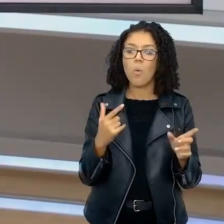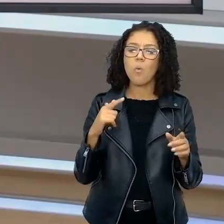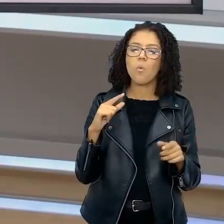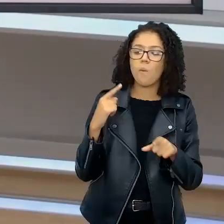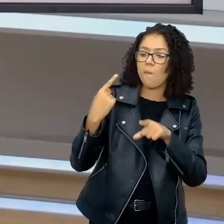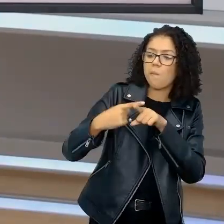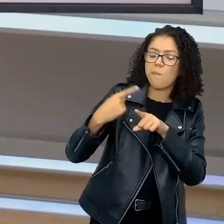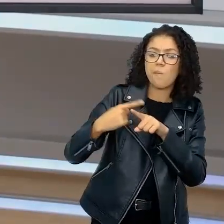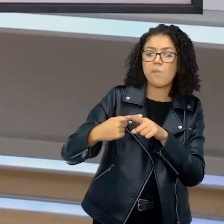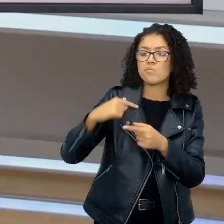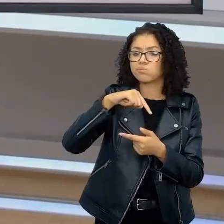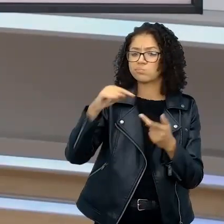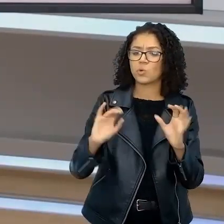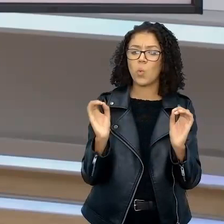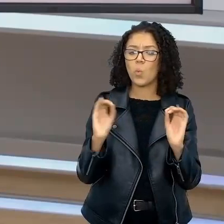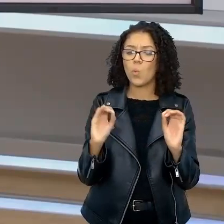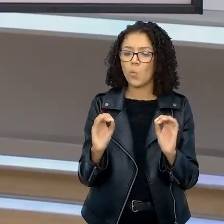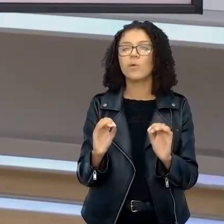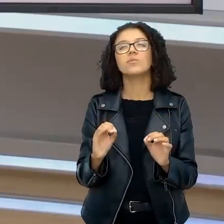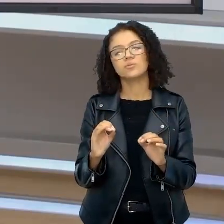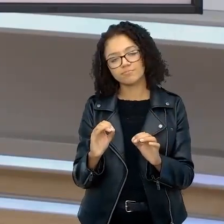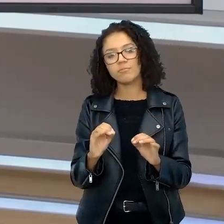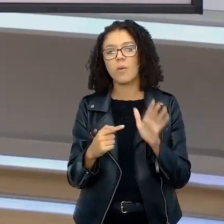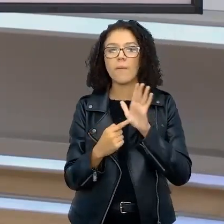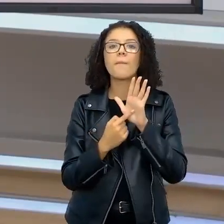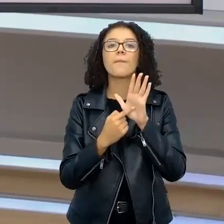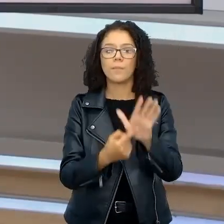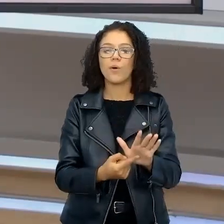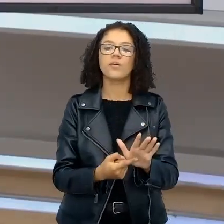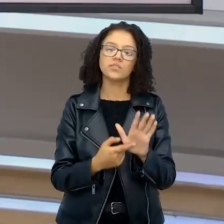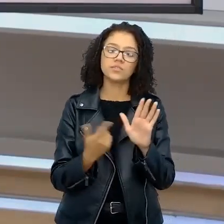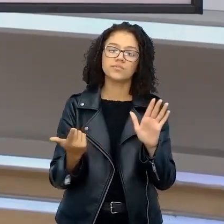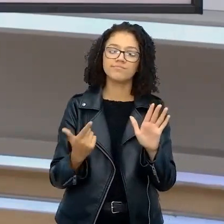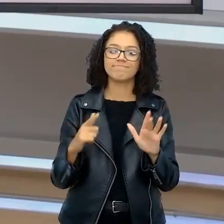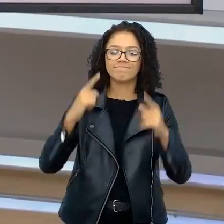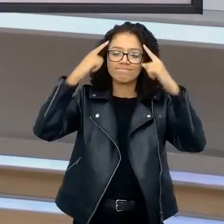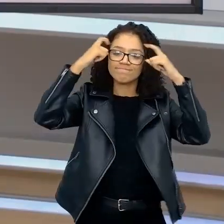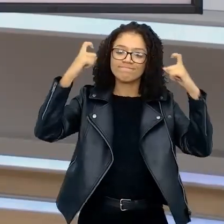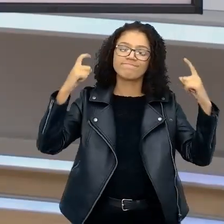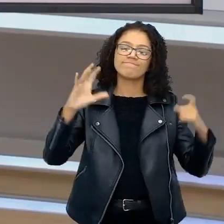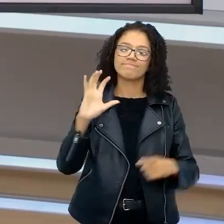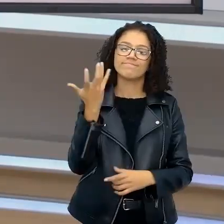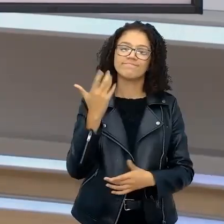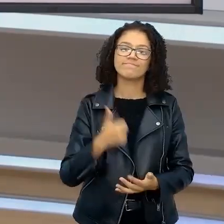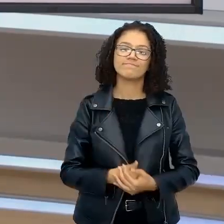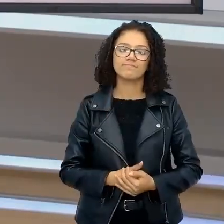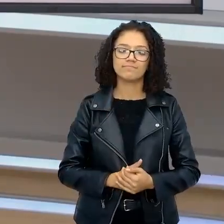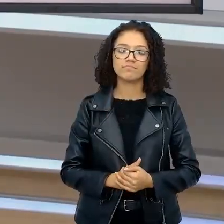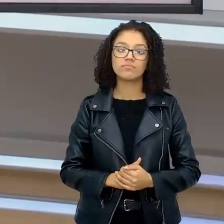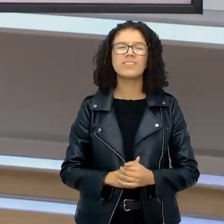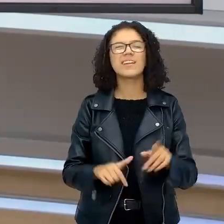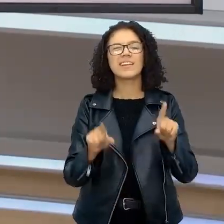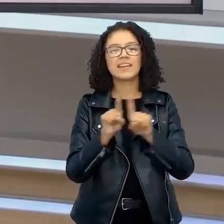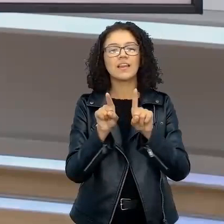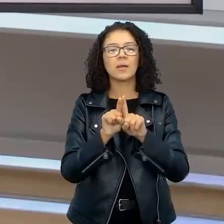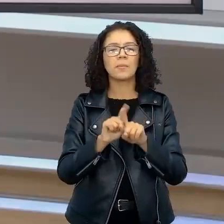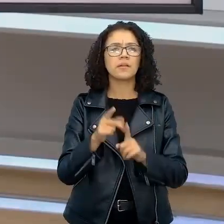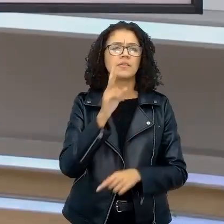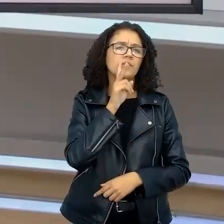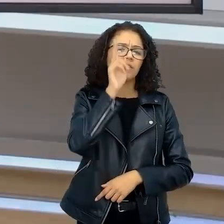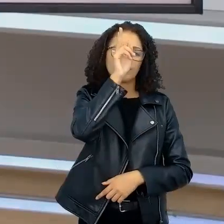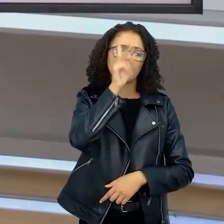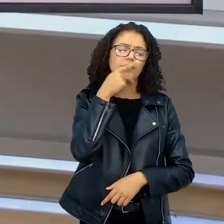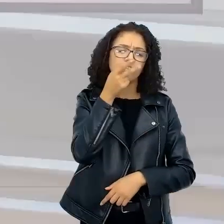indicam, né, uma situação de violência contra essa criança e esse adolescente. A gente tem também aquilo que eu falei em outro módulo,